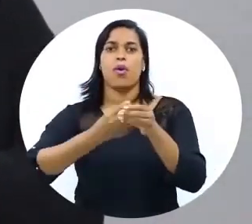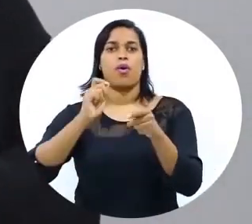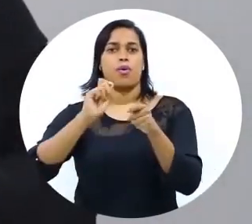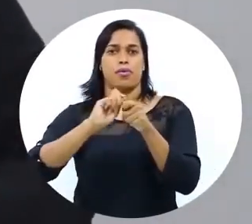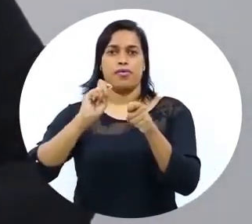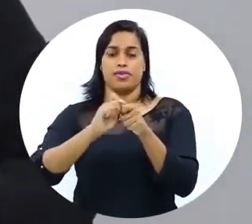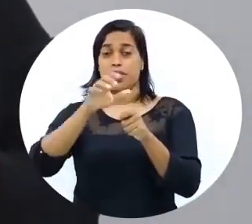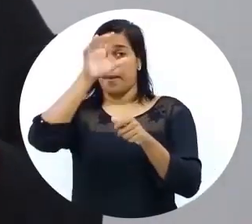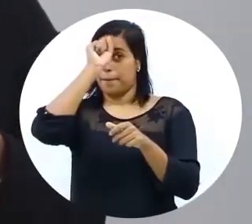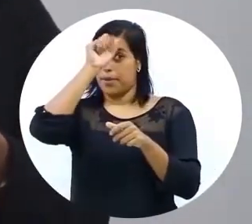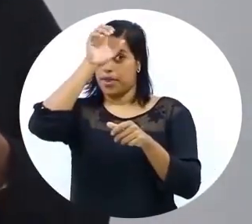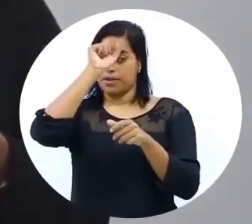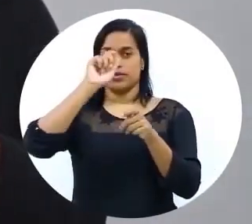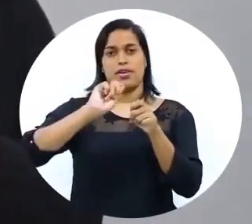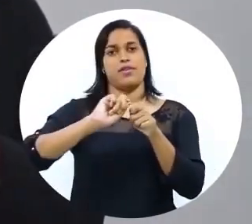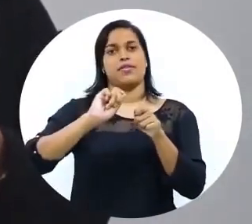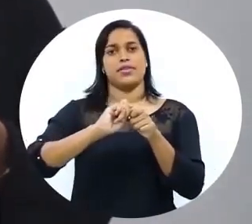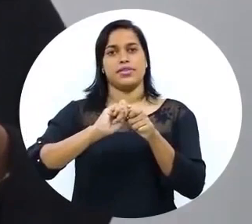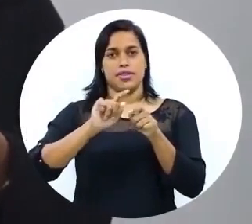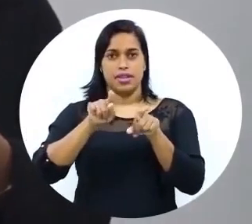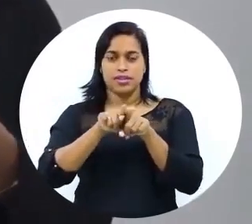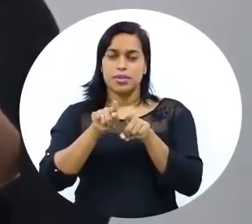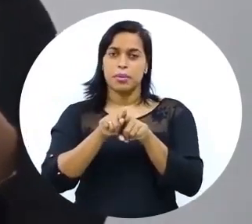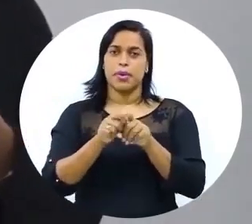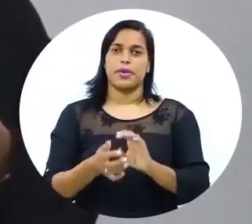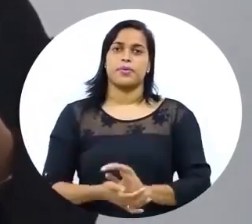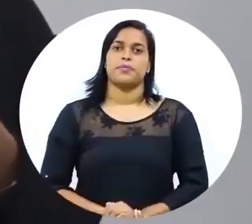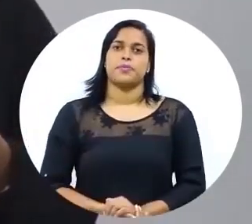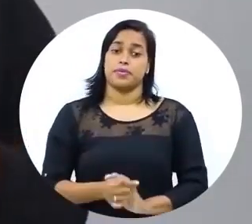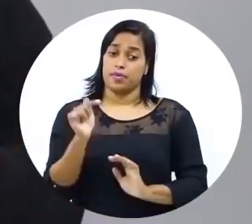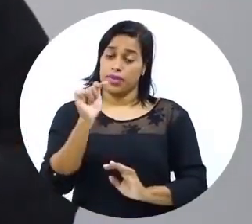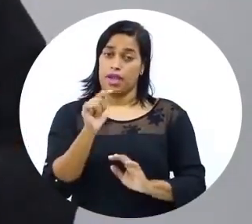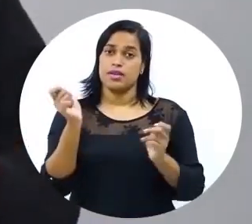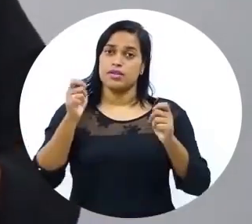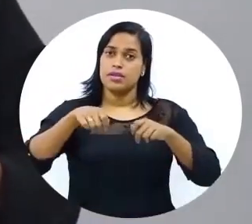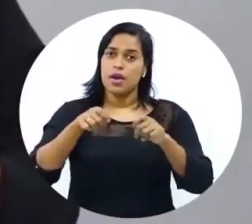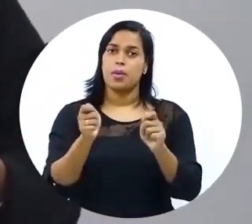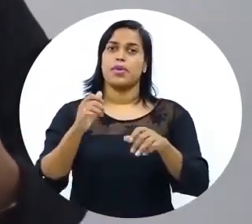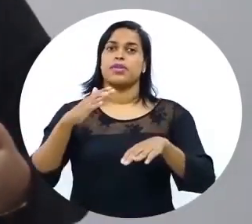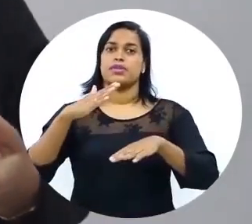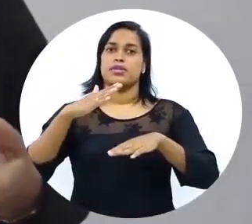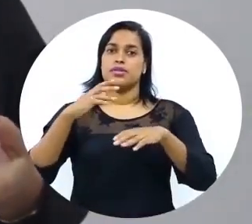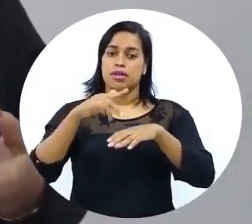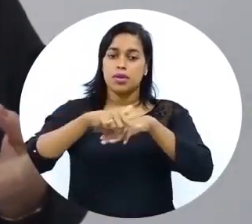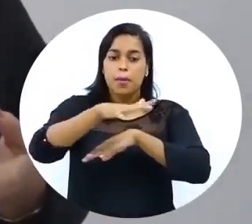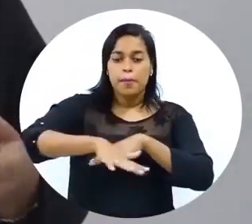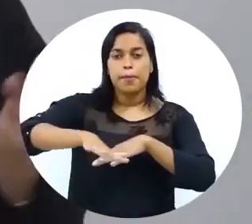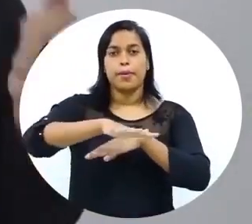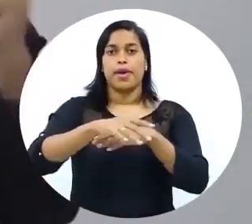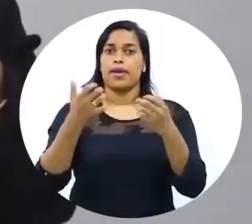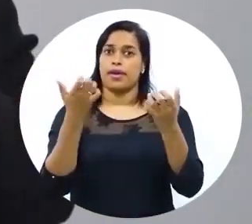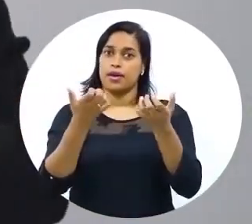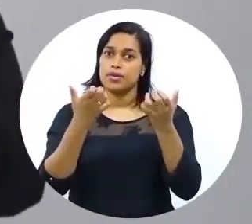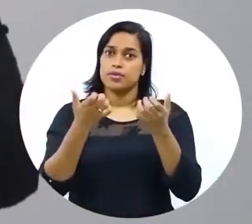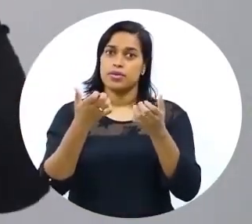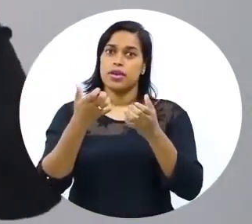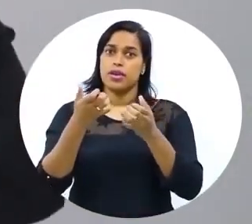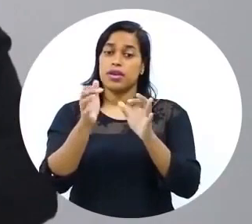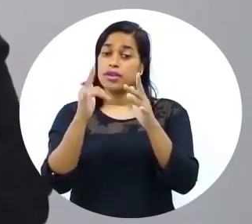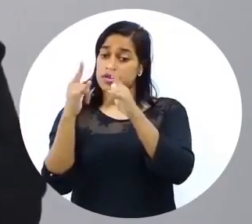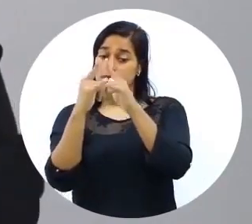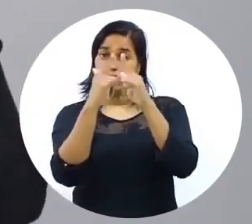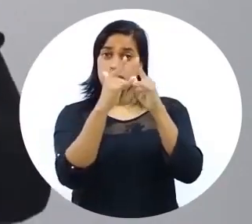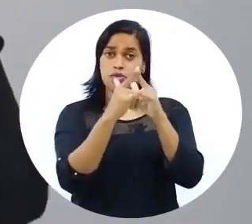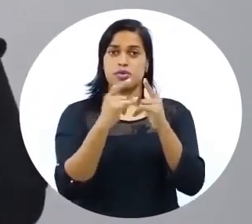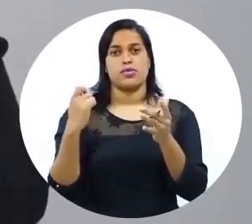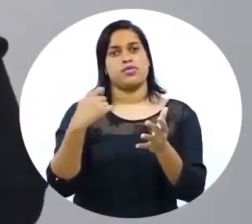o aprender a fazer, o aprender a aprender. Esta é a competência que o mercado demanda. Esta é a competência que as organizações